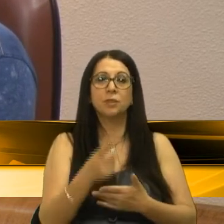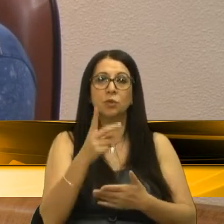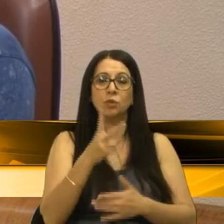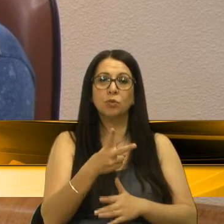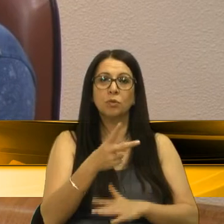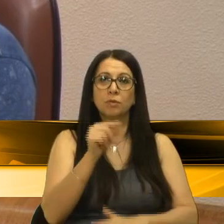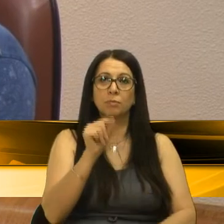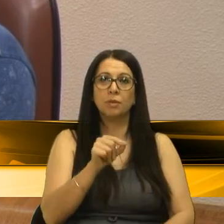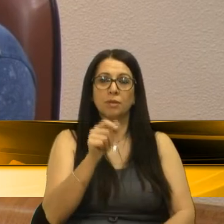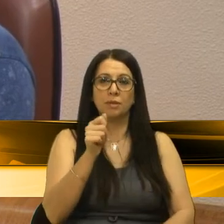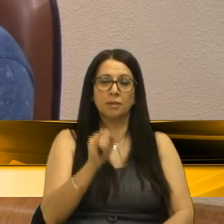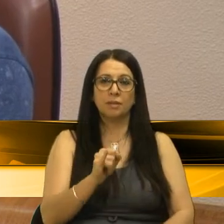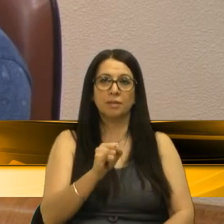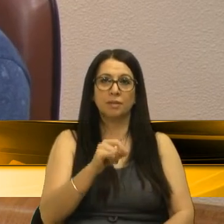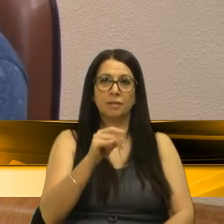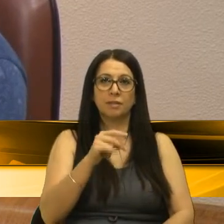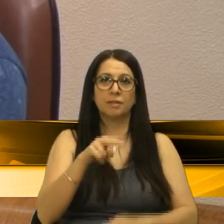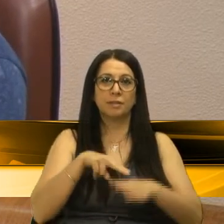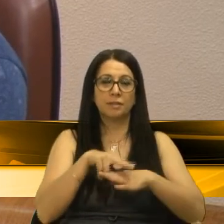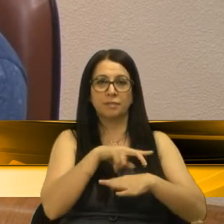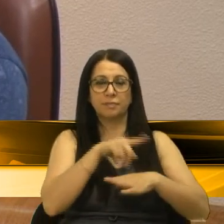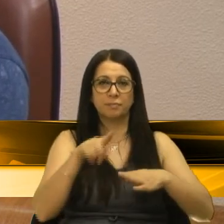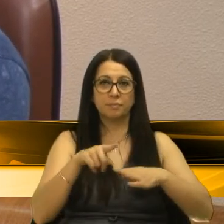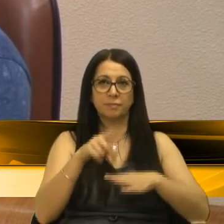A2/I, anexo parte 3ª da Lei número